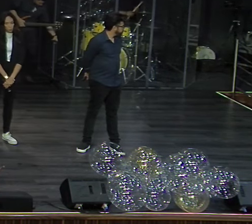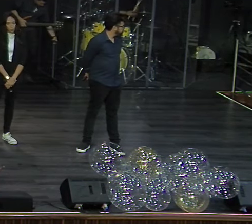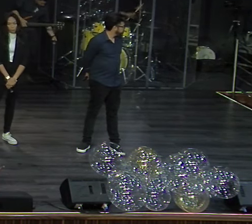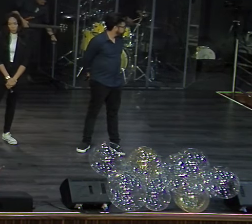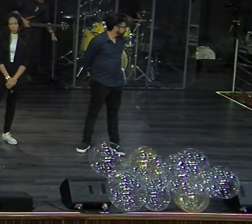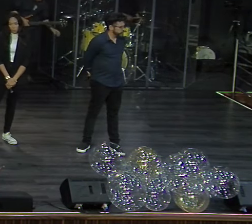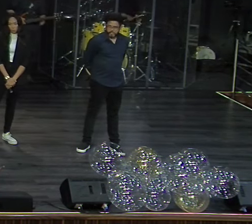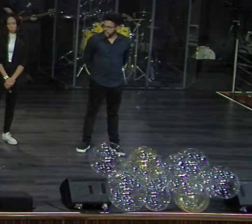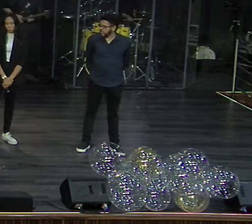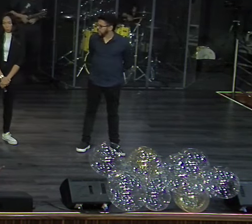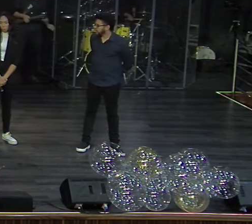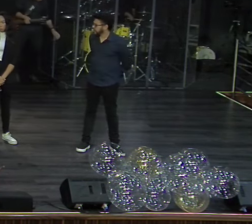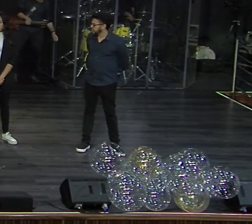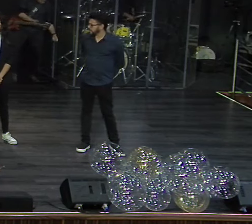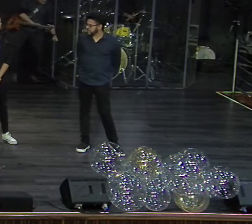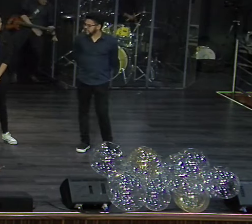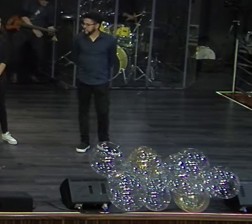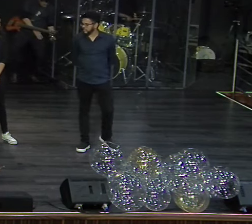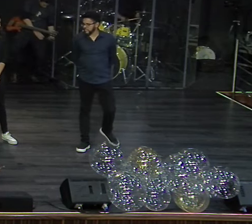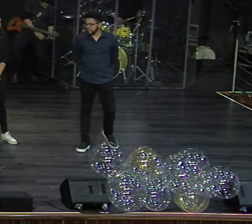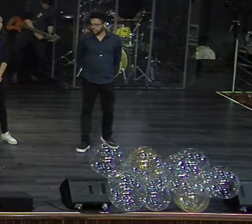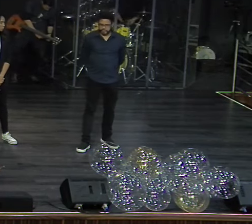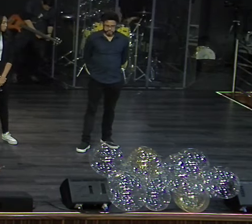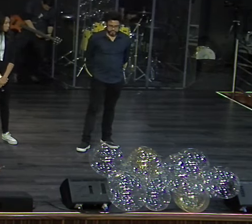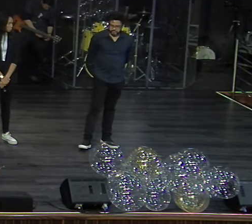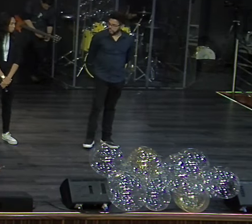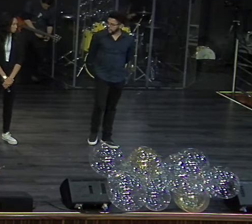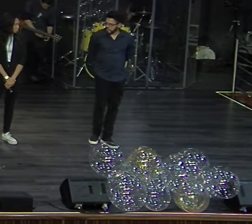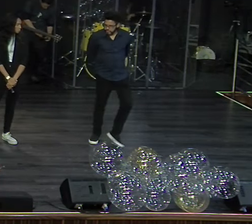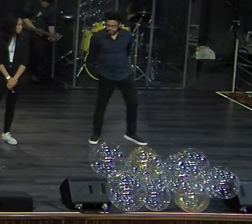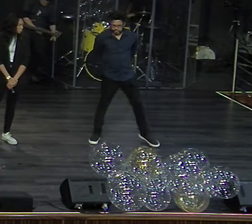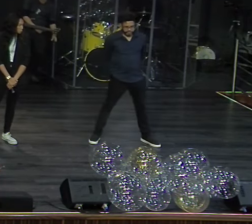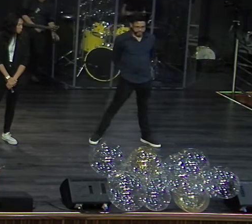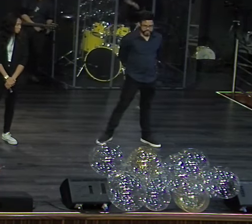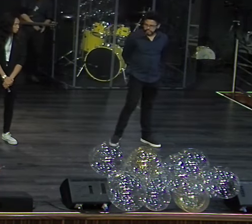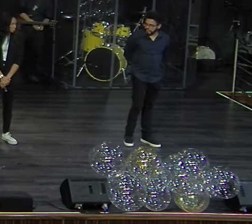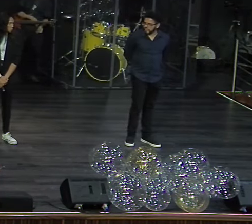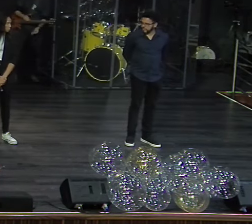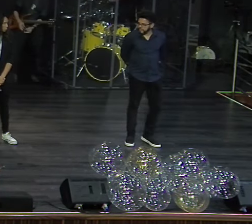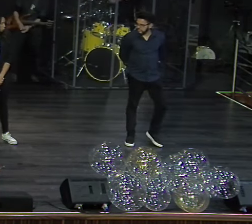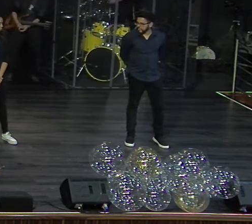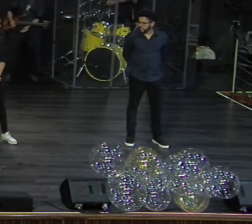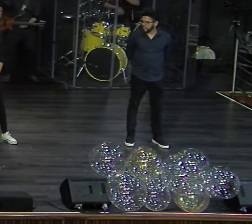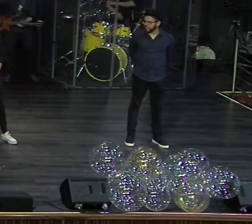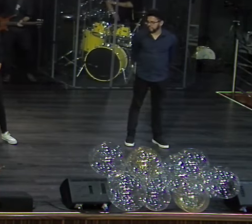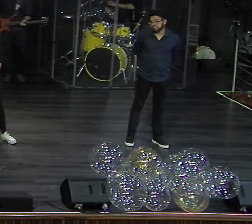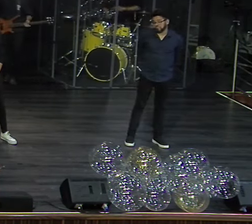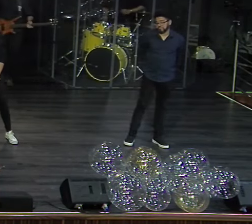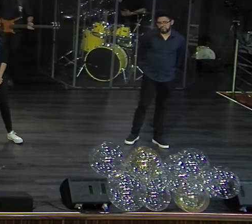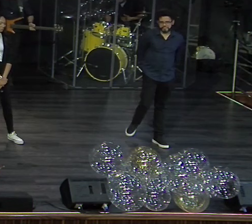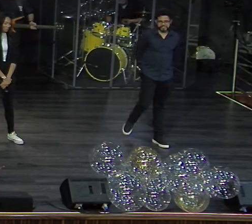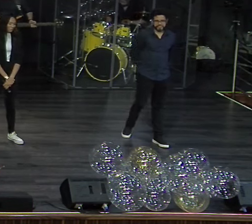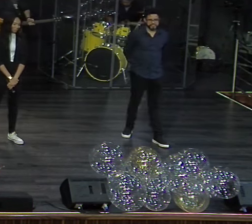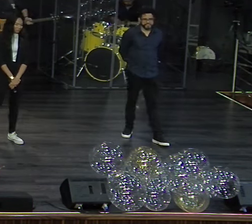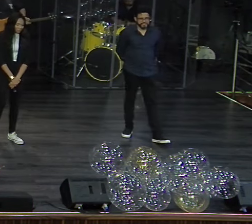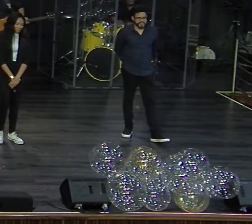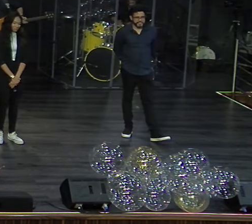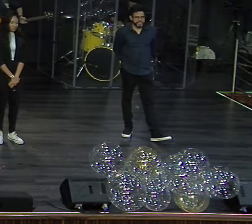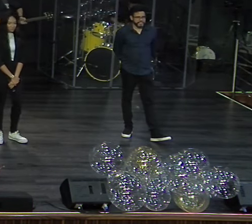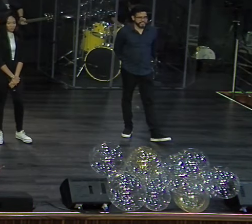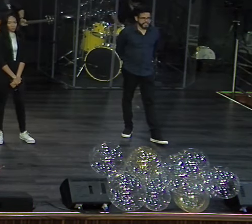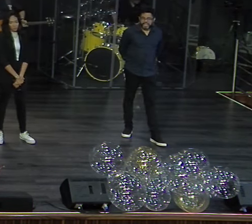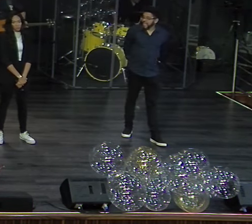começarmos esse culto glória a Deus Gênesis 21 18 19 Você pode até falar para o irmão